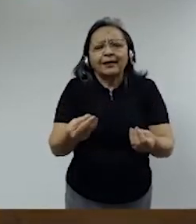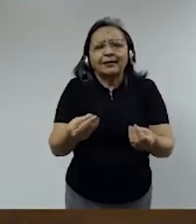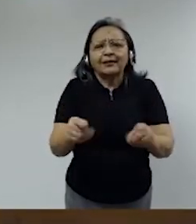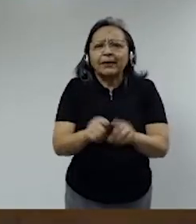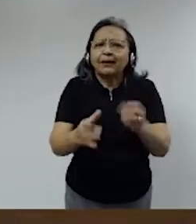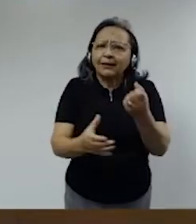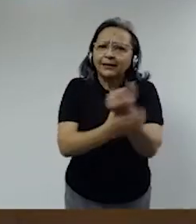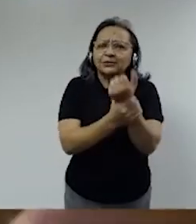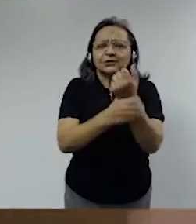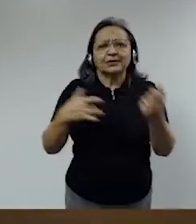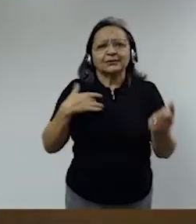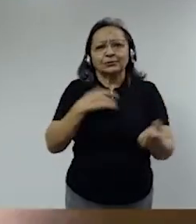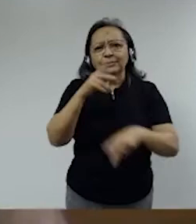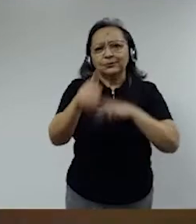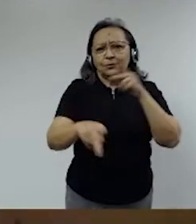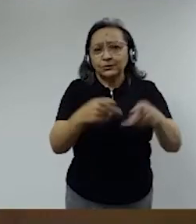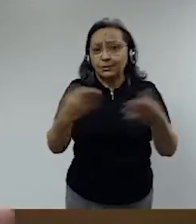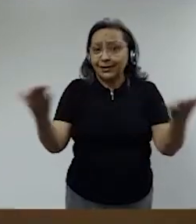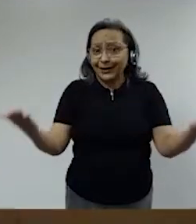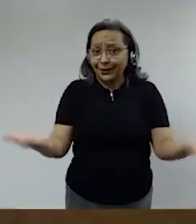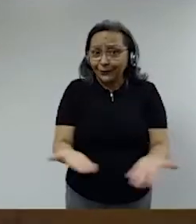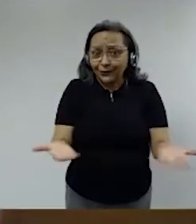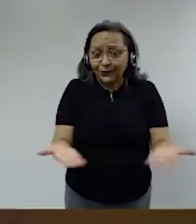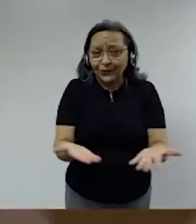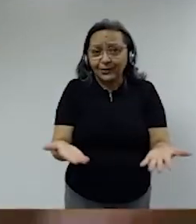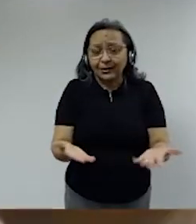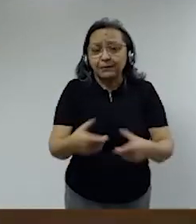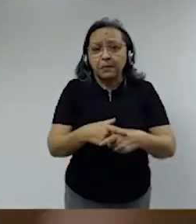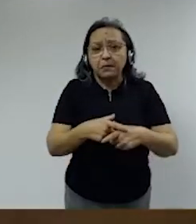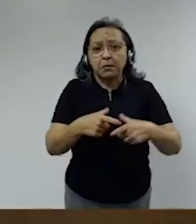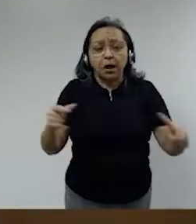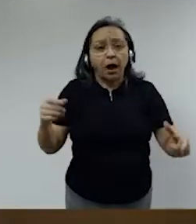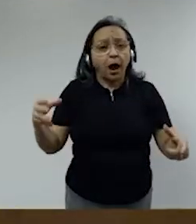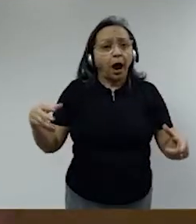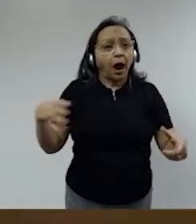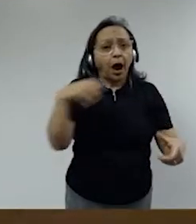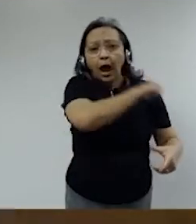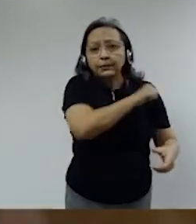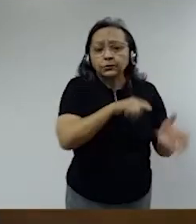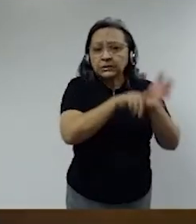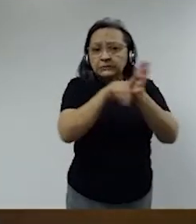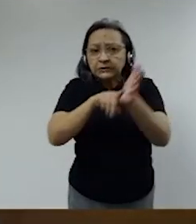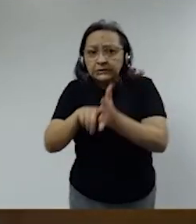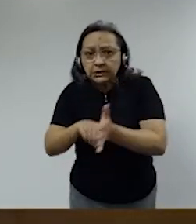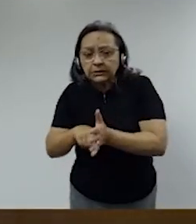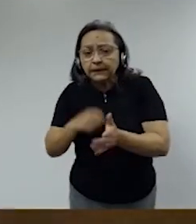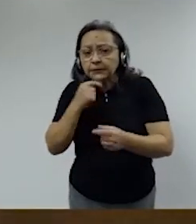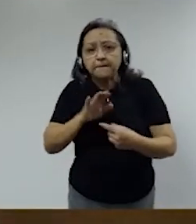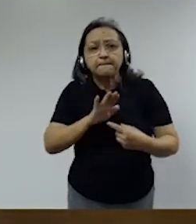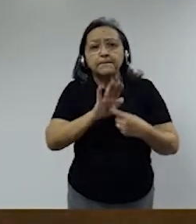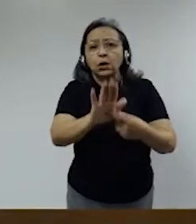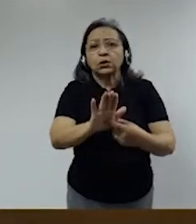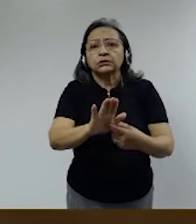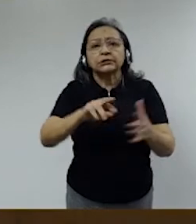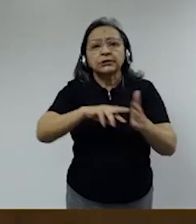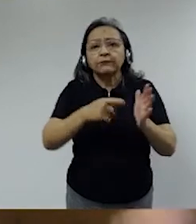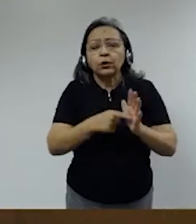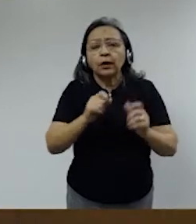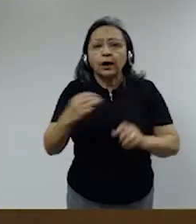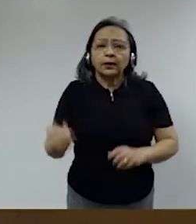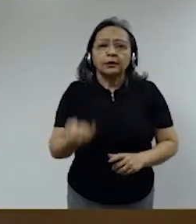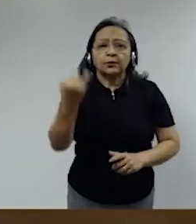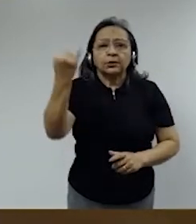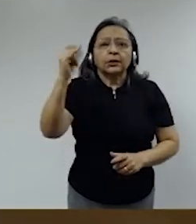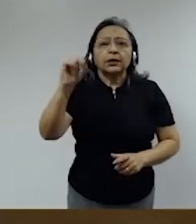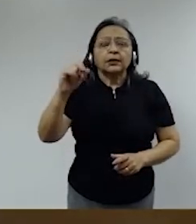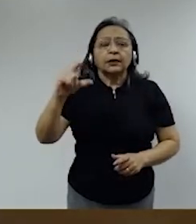população. E agora, esse crescimento acelerado das pesquisas demonstram, por mais uma vez, a importância